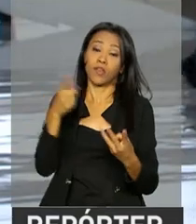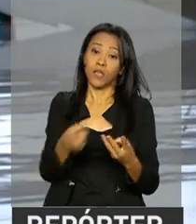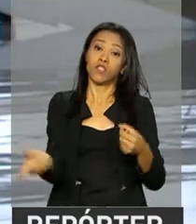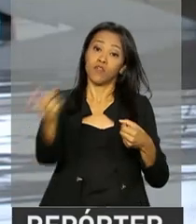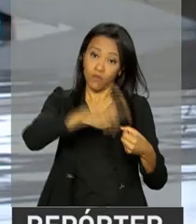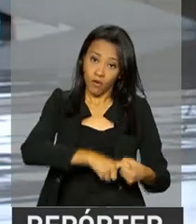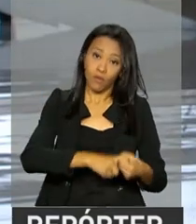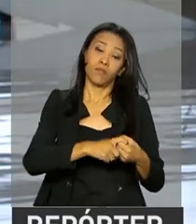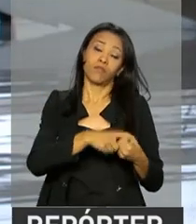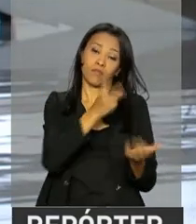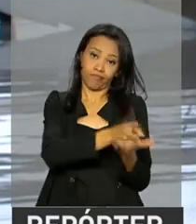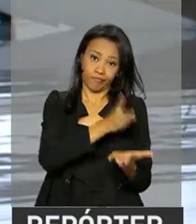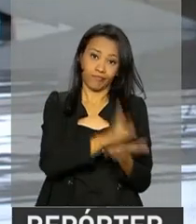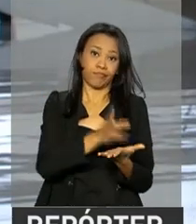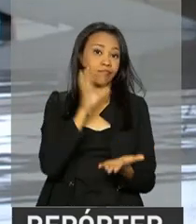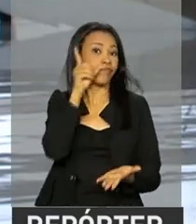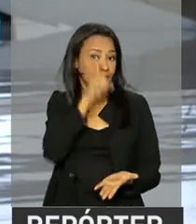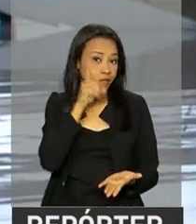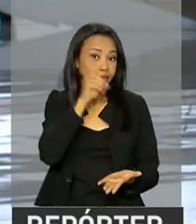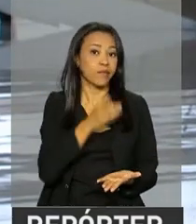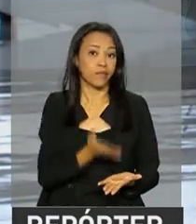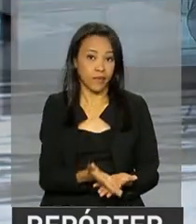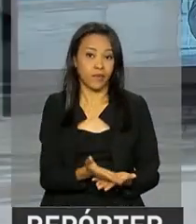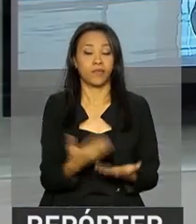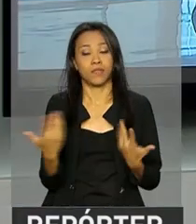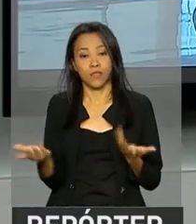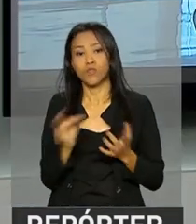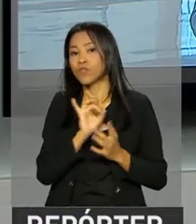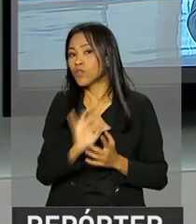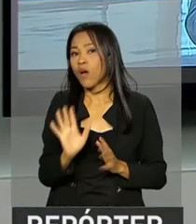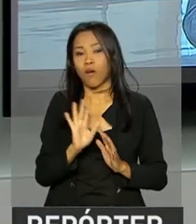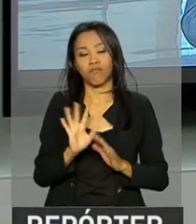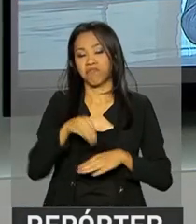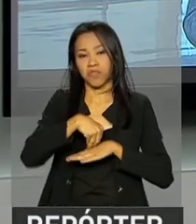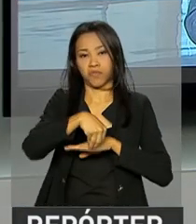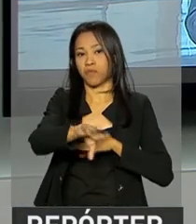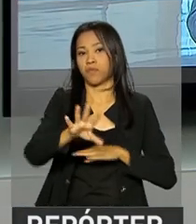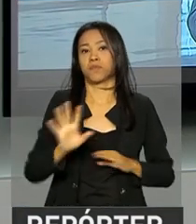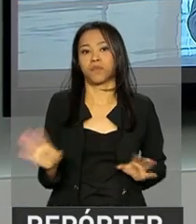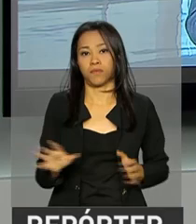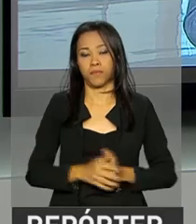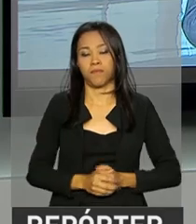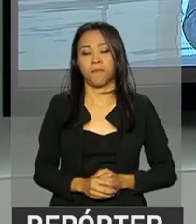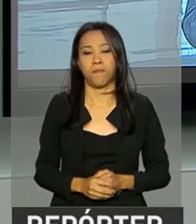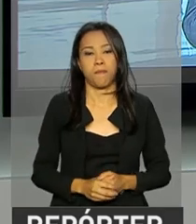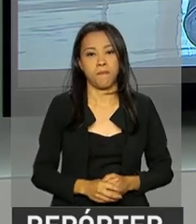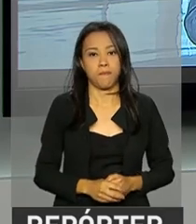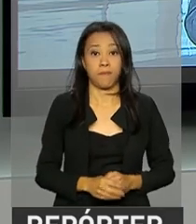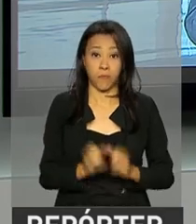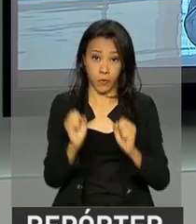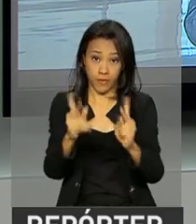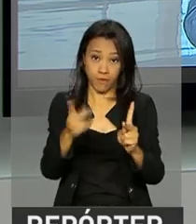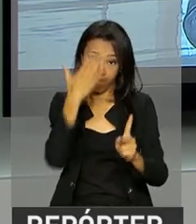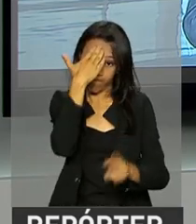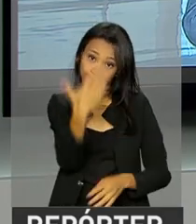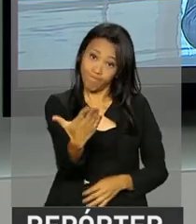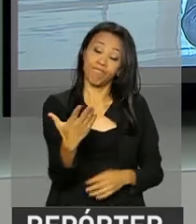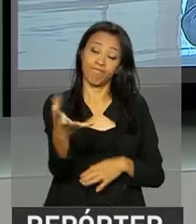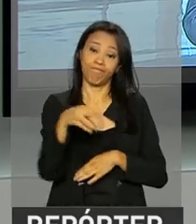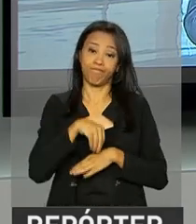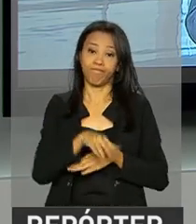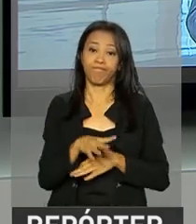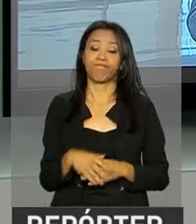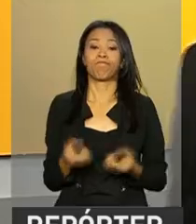parlamentar lá na Câmara dos Deputados Leandro Por enquanto são essas as informações eu volto com você ok João Pedro Obrigado pelas suas